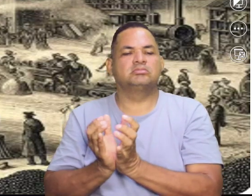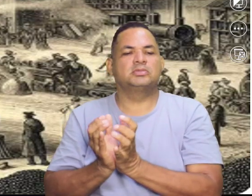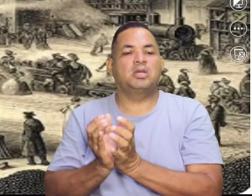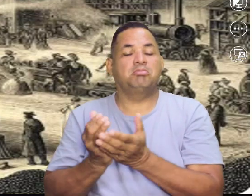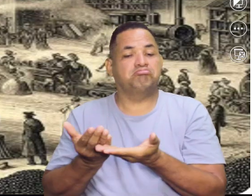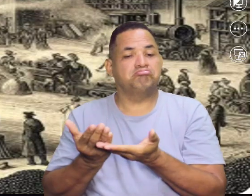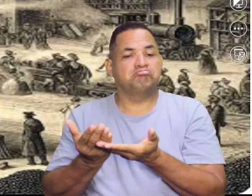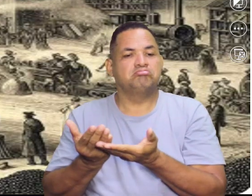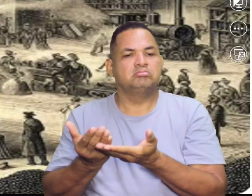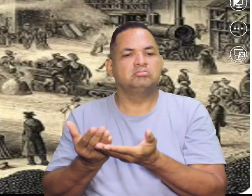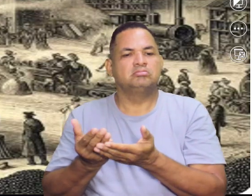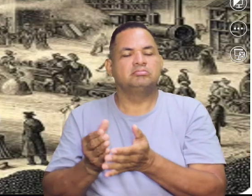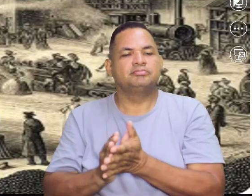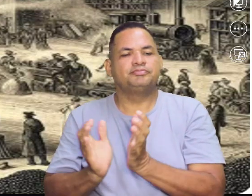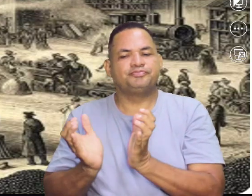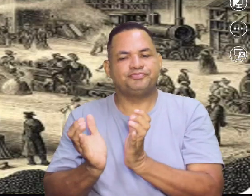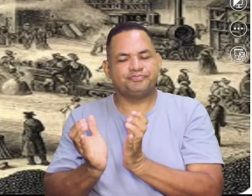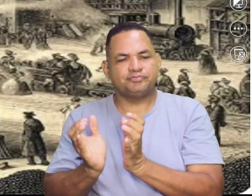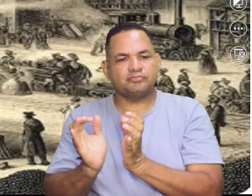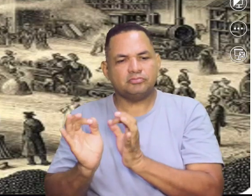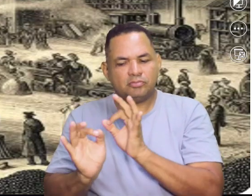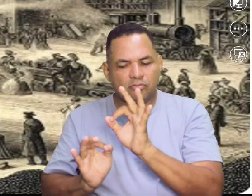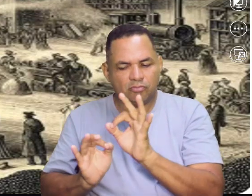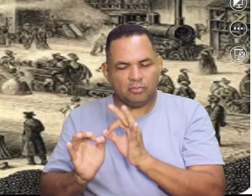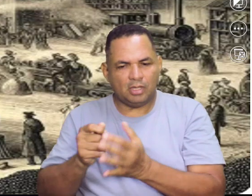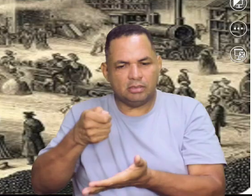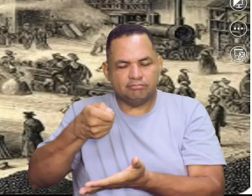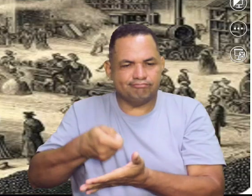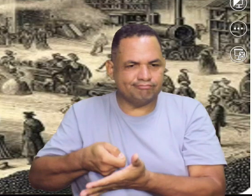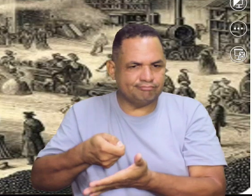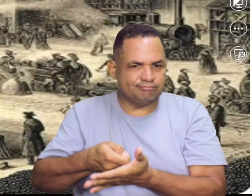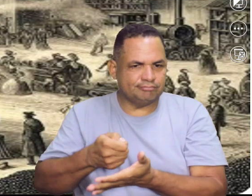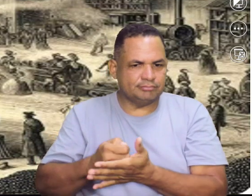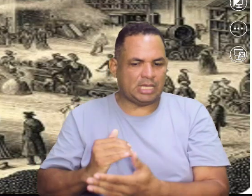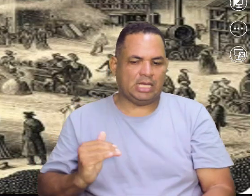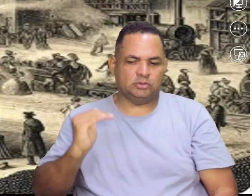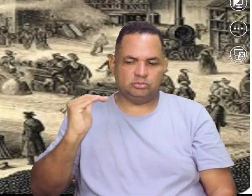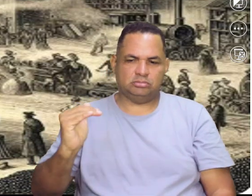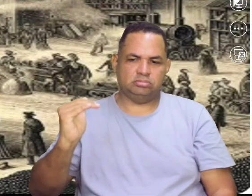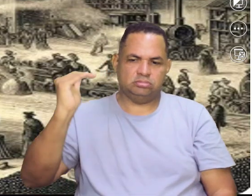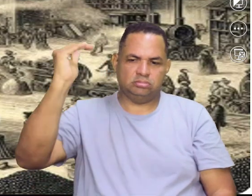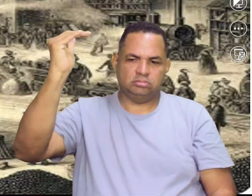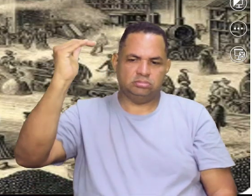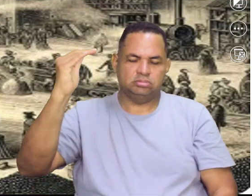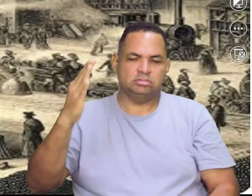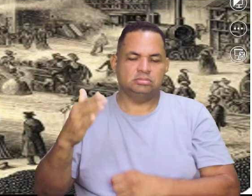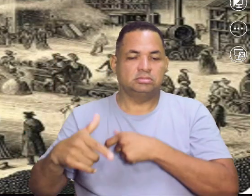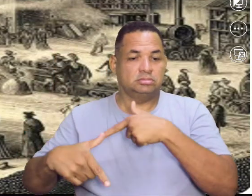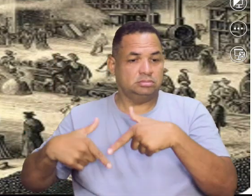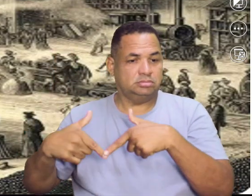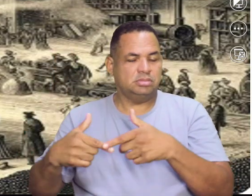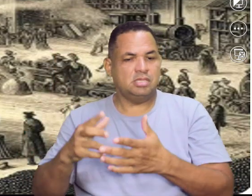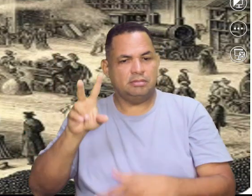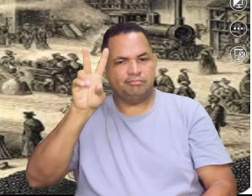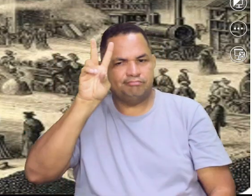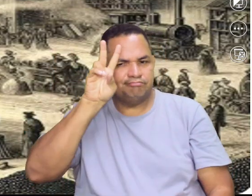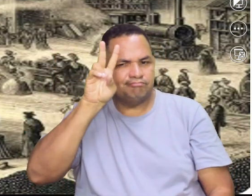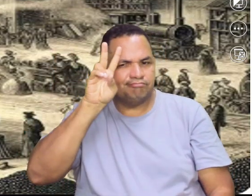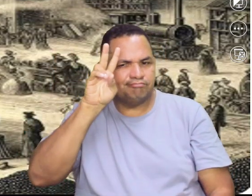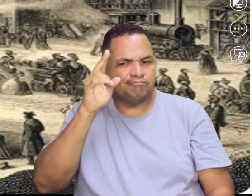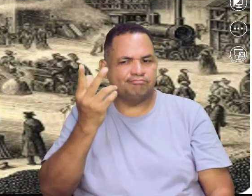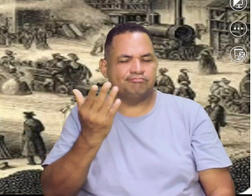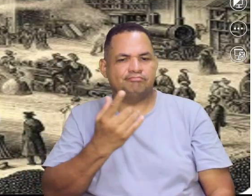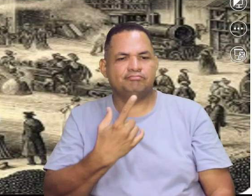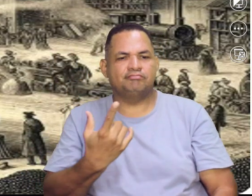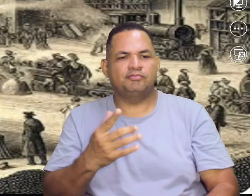menos privilegiado. São eles que vão pagar os privilégios do clero e também da nobreza.